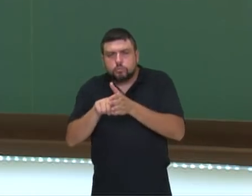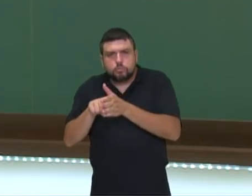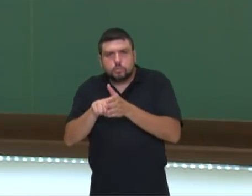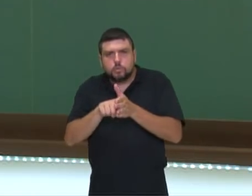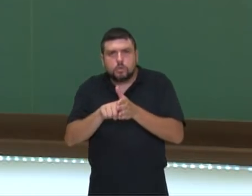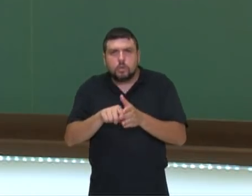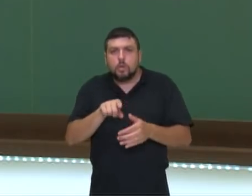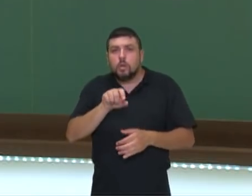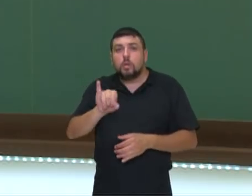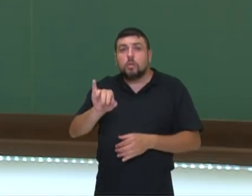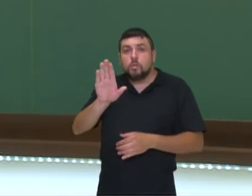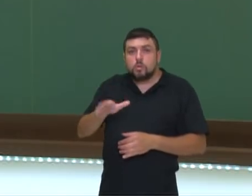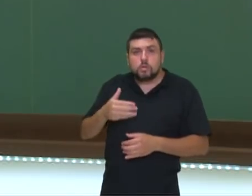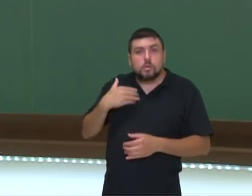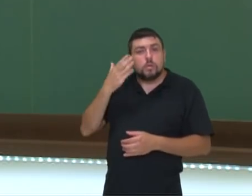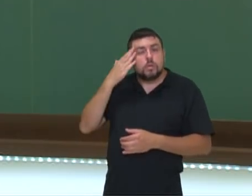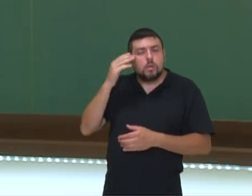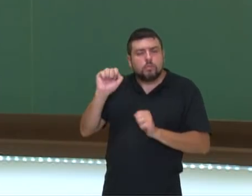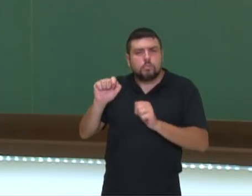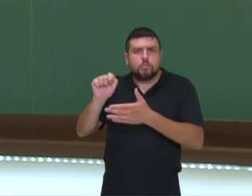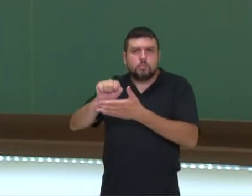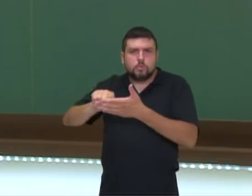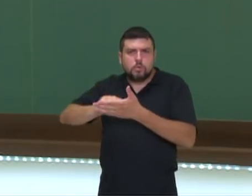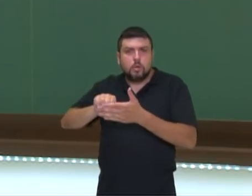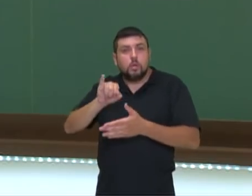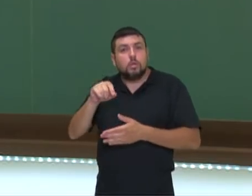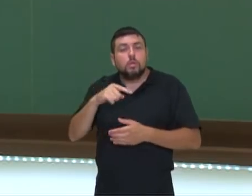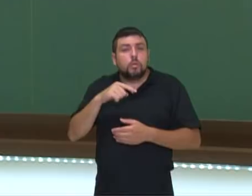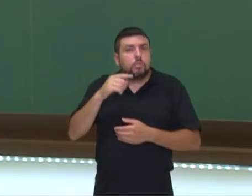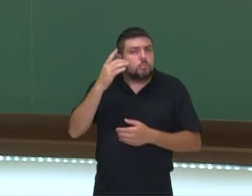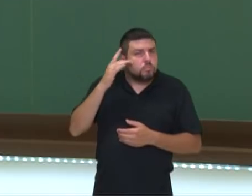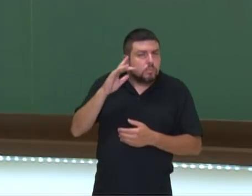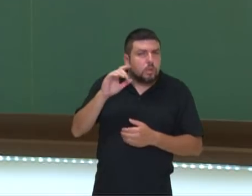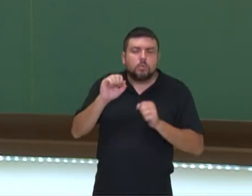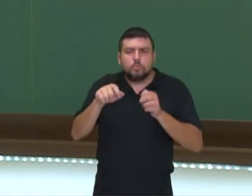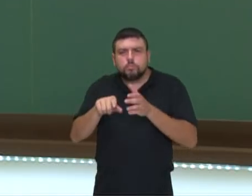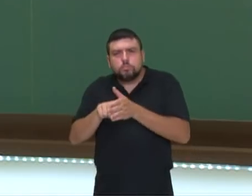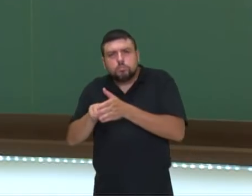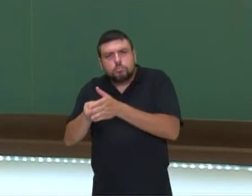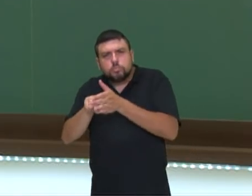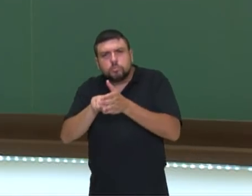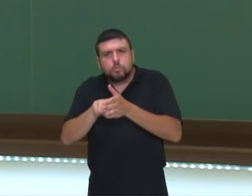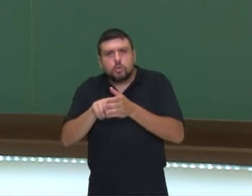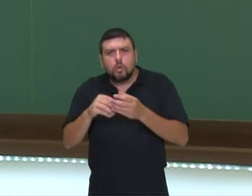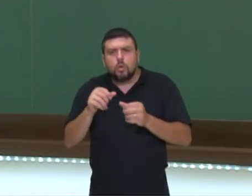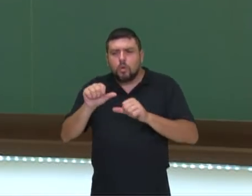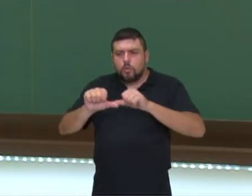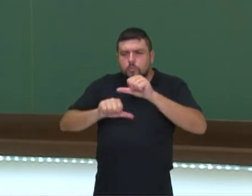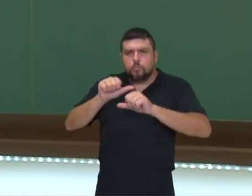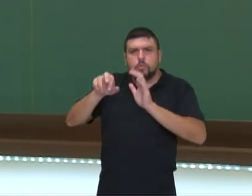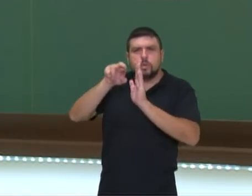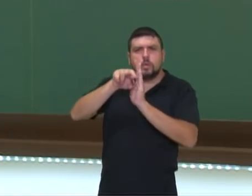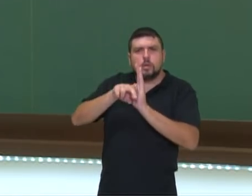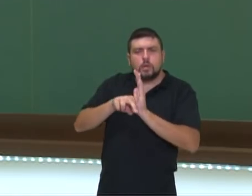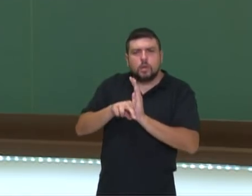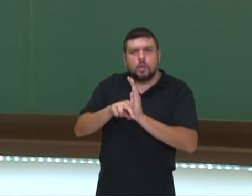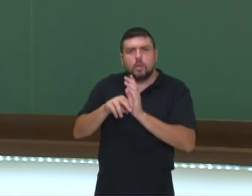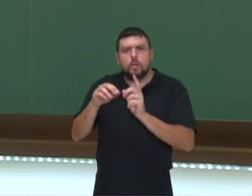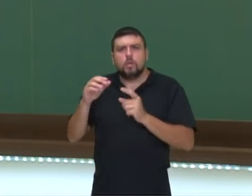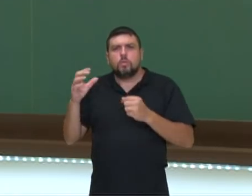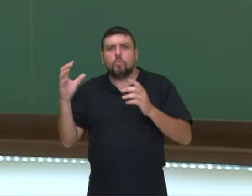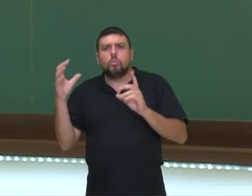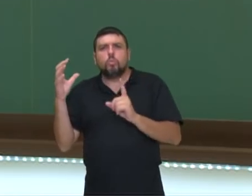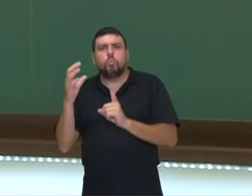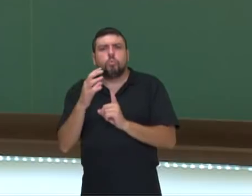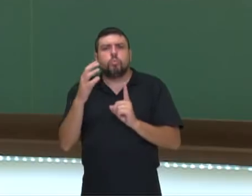já sabe, você pode anotar isso. Se você não sabe, você pode fazer uma pesquisa rápida e tenta identificar que mudanças de regras foram feitas no voleibol com o passar dos